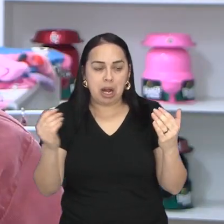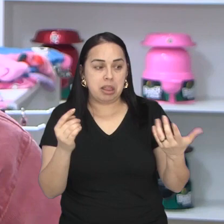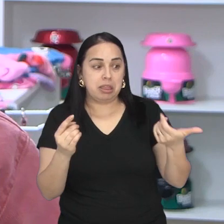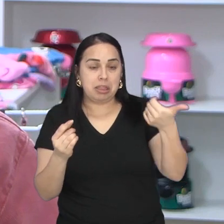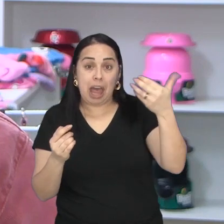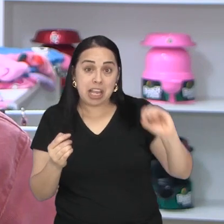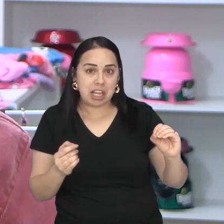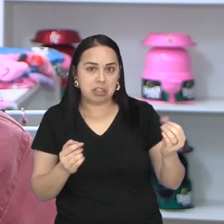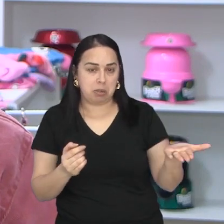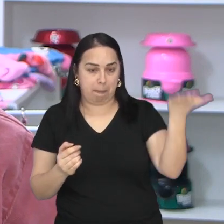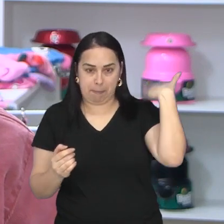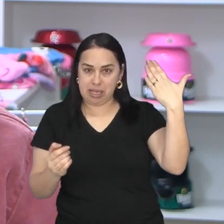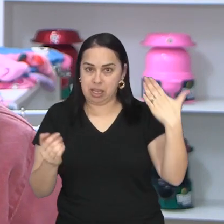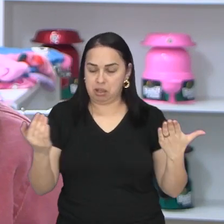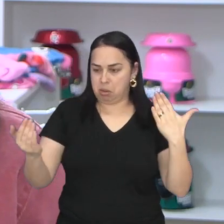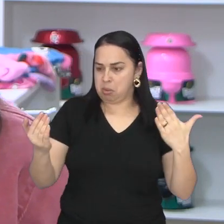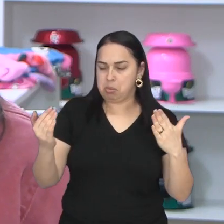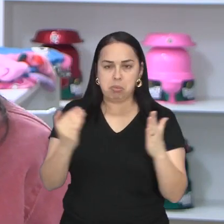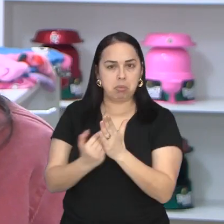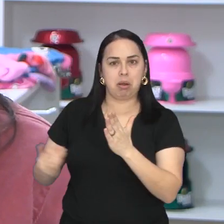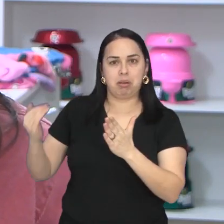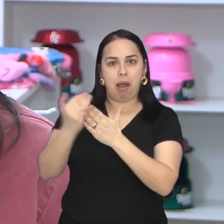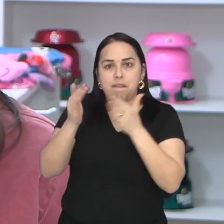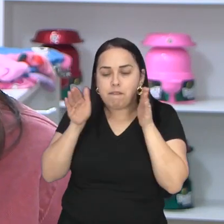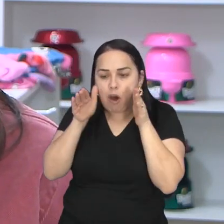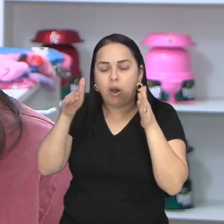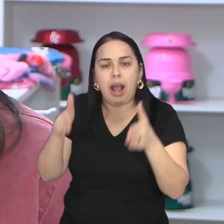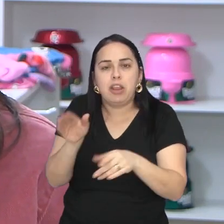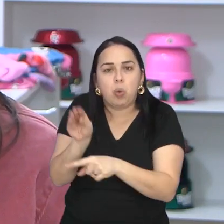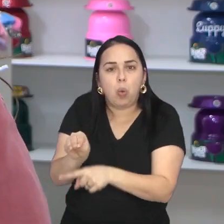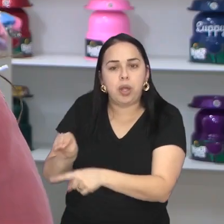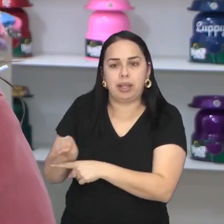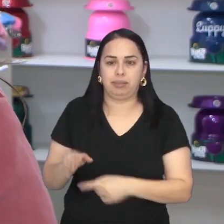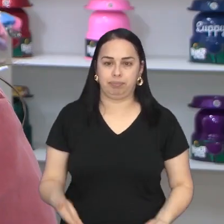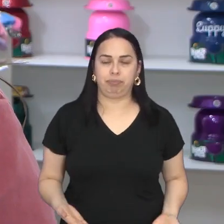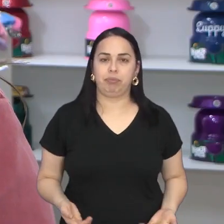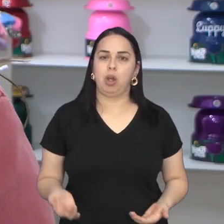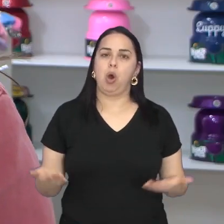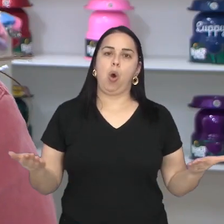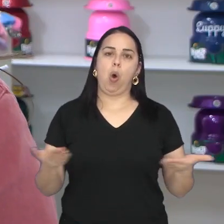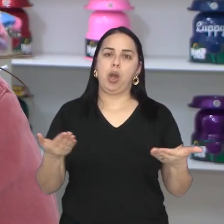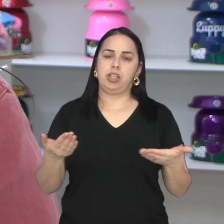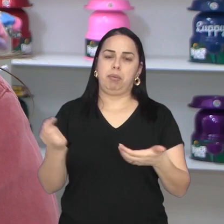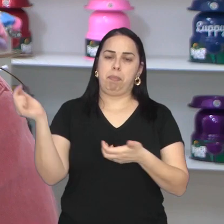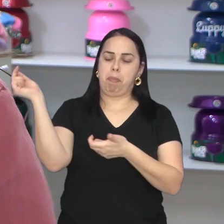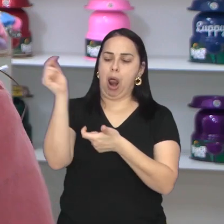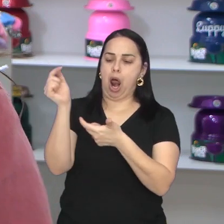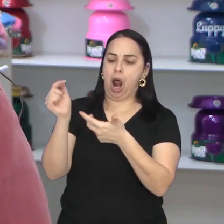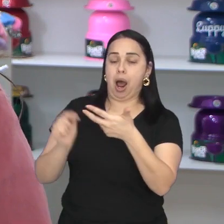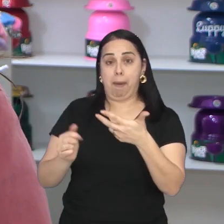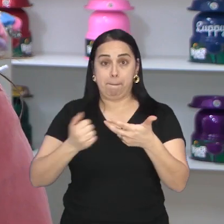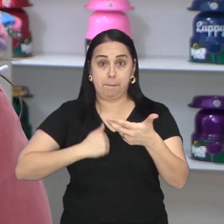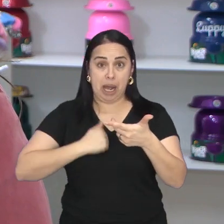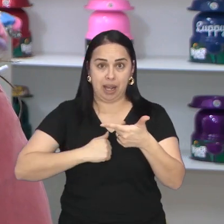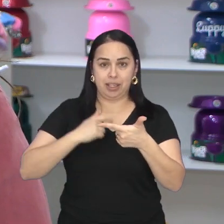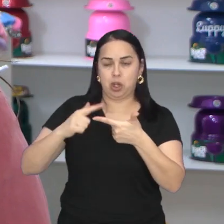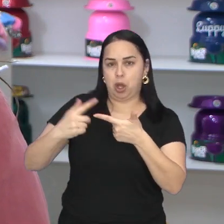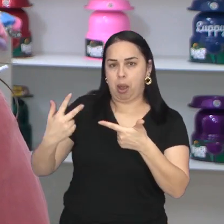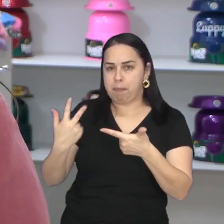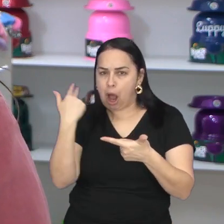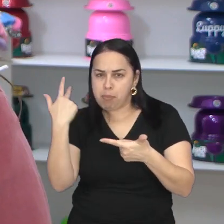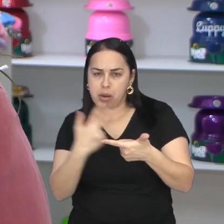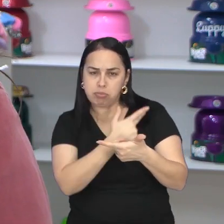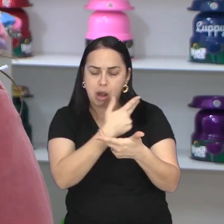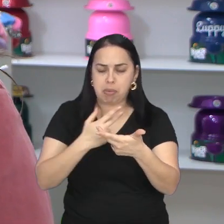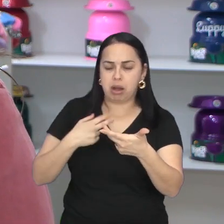bastante com propostas inclusive voltadas para estética animal hoje nós oferecemos uma infinidade de serviços de